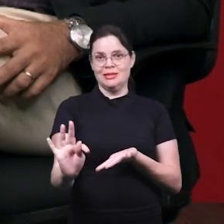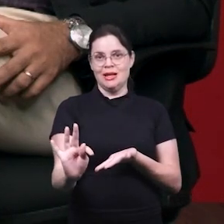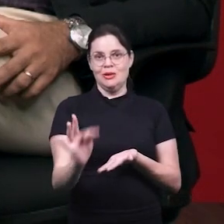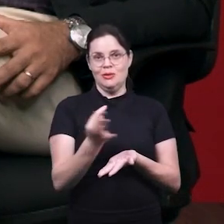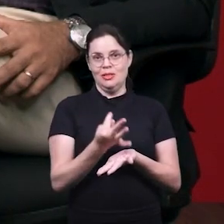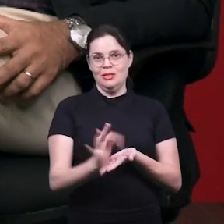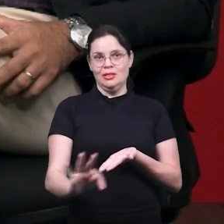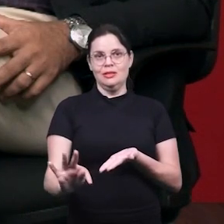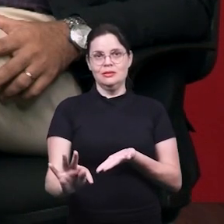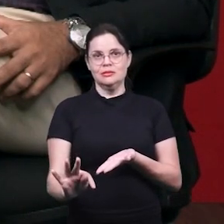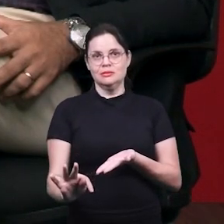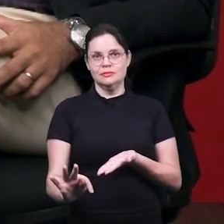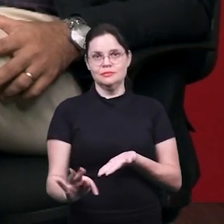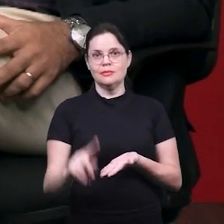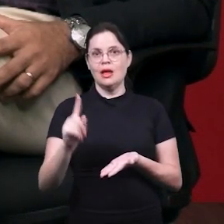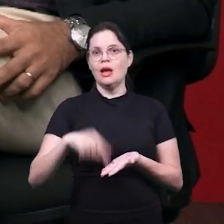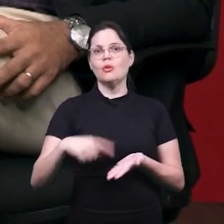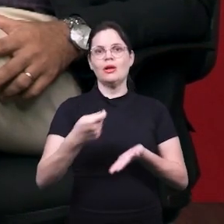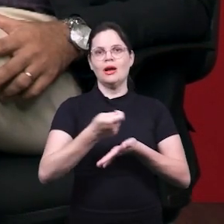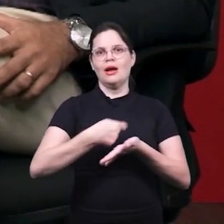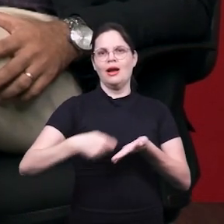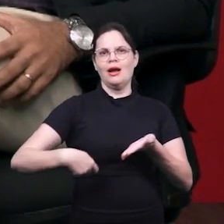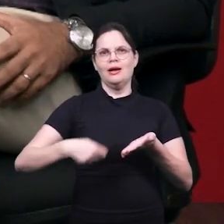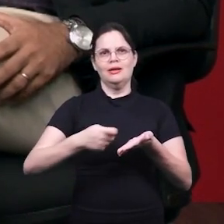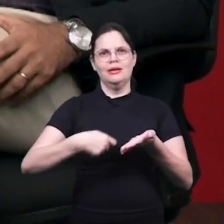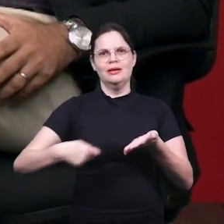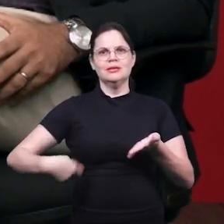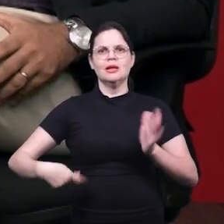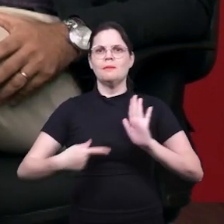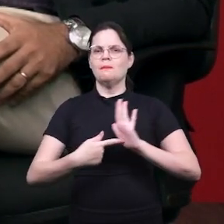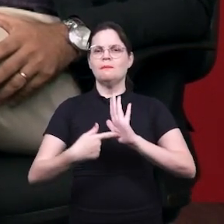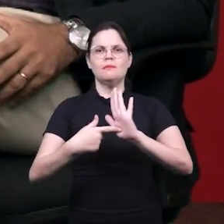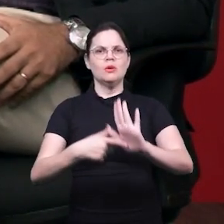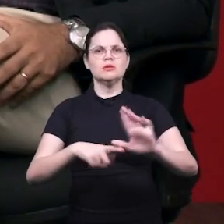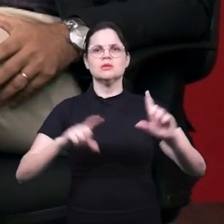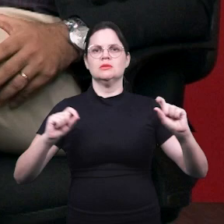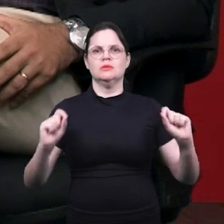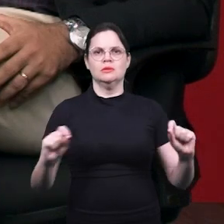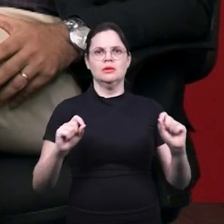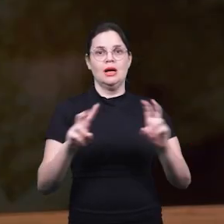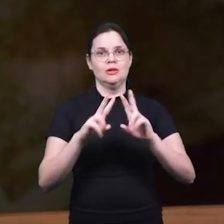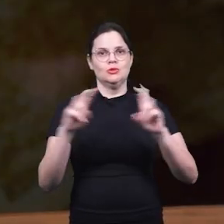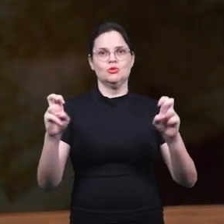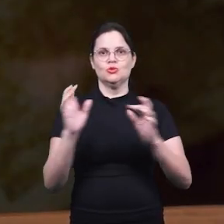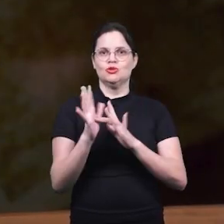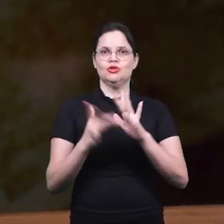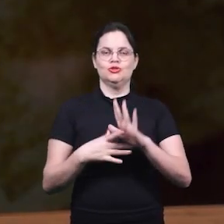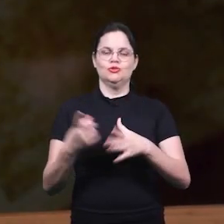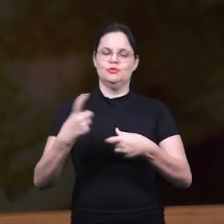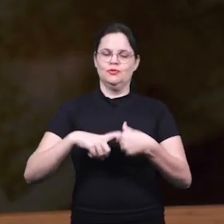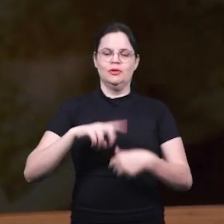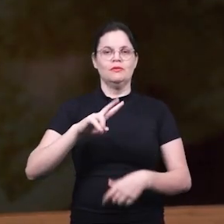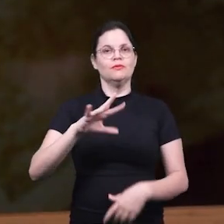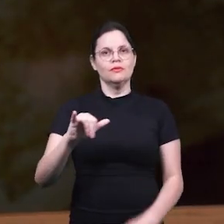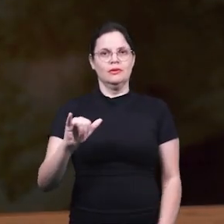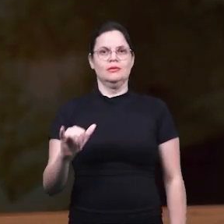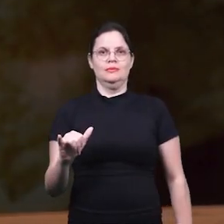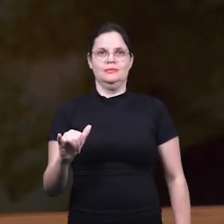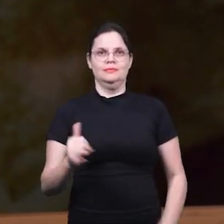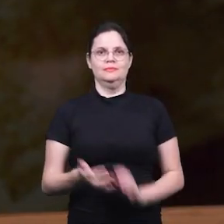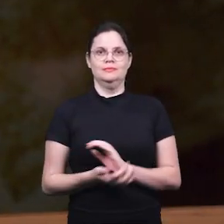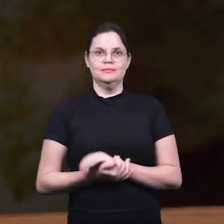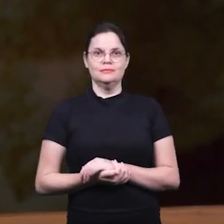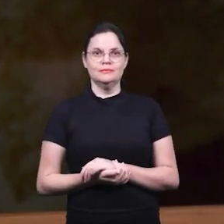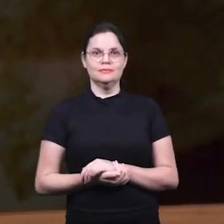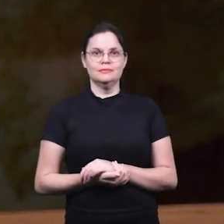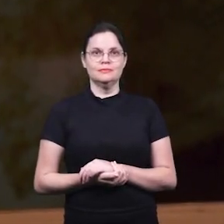cartas escatológicas, ou seja, elas falam muito da vinda do Senhor Jesus.